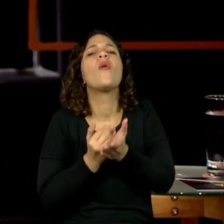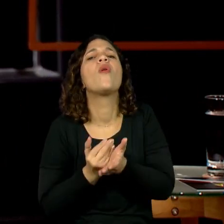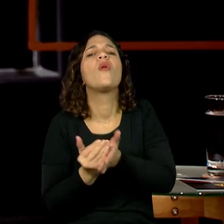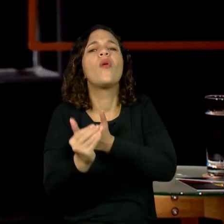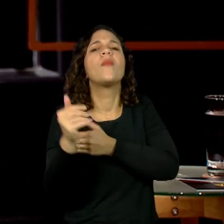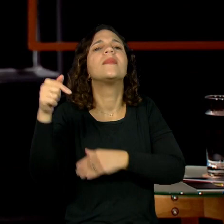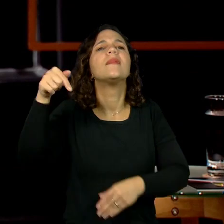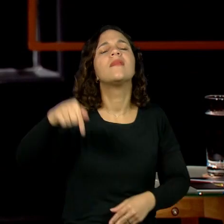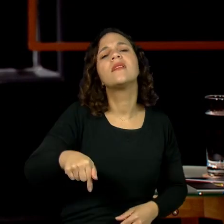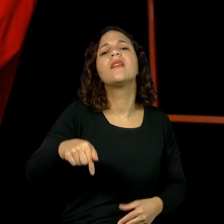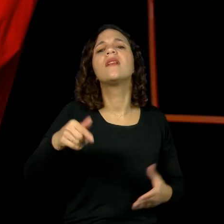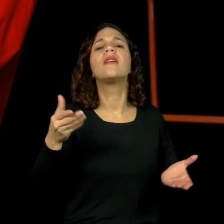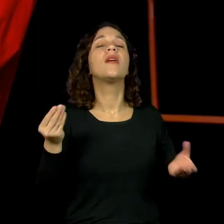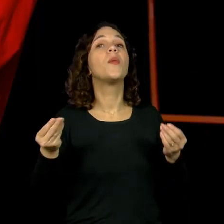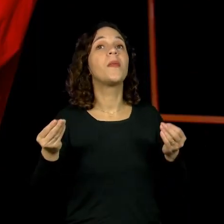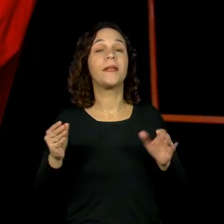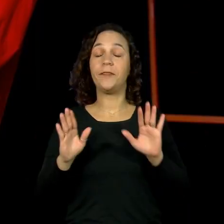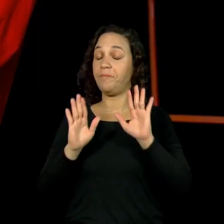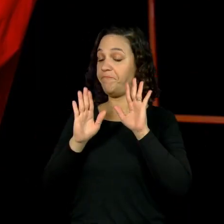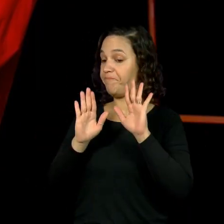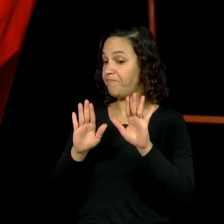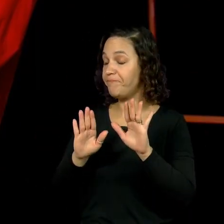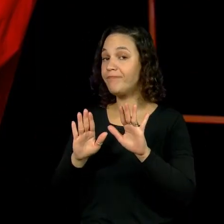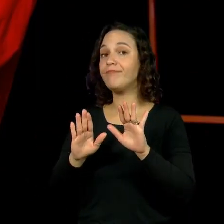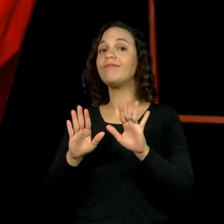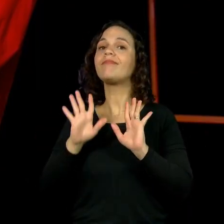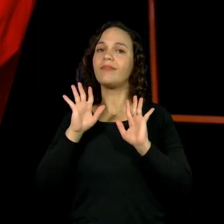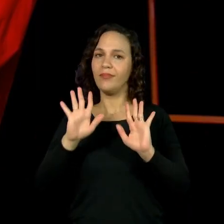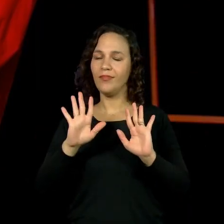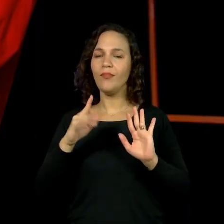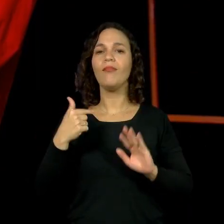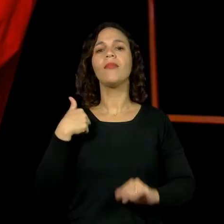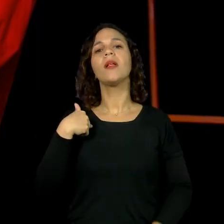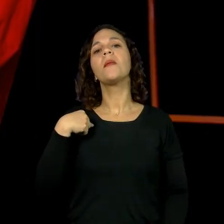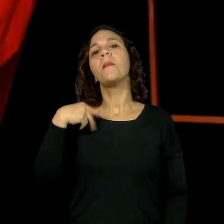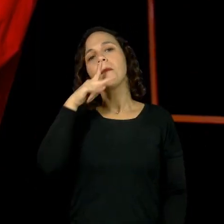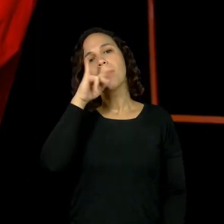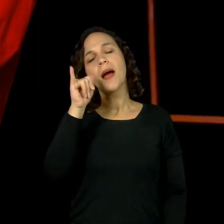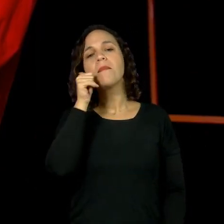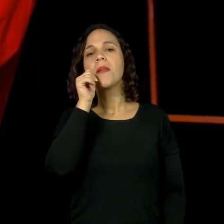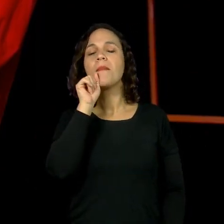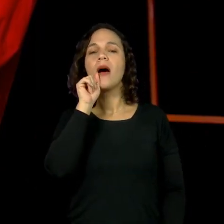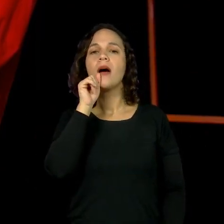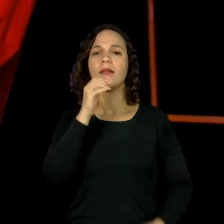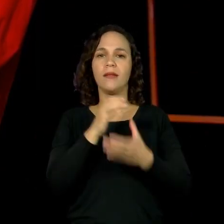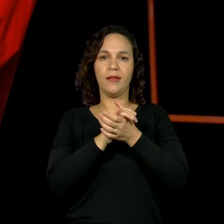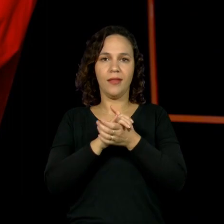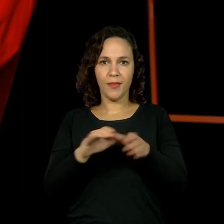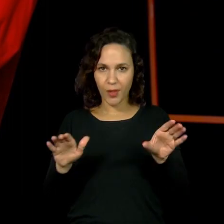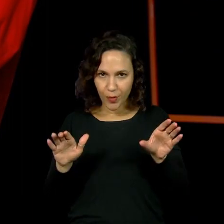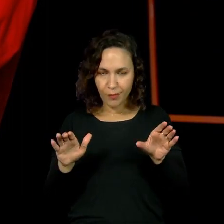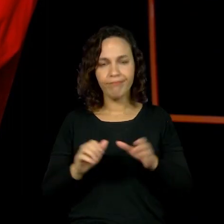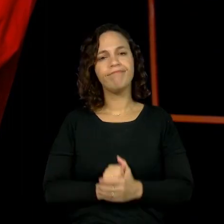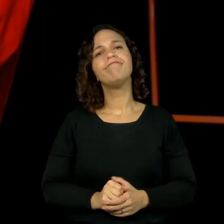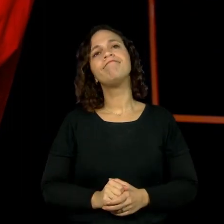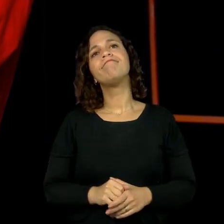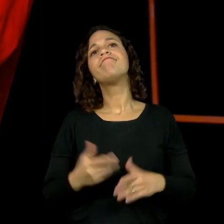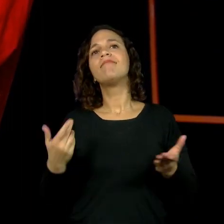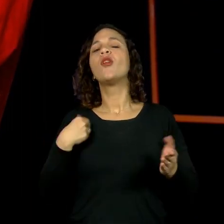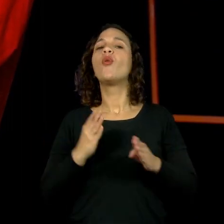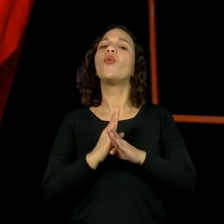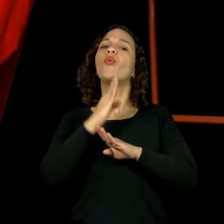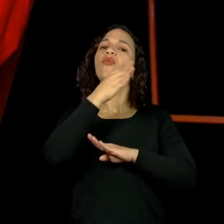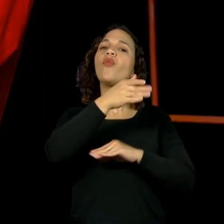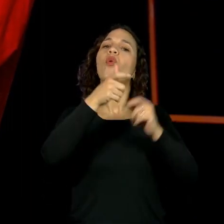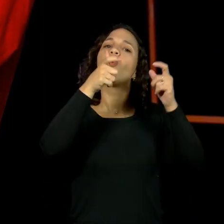trabalhar em alguma coisa? Na realidade, né? Com a separação de meus pais, A gente tinha passado por